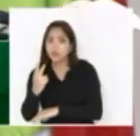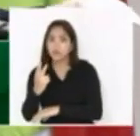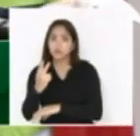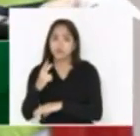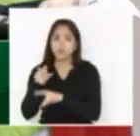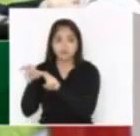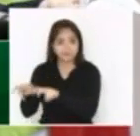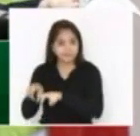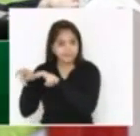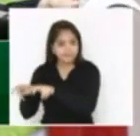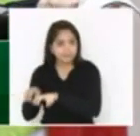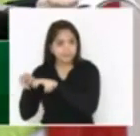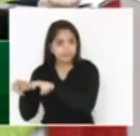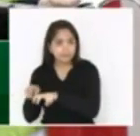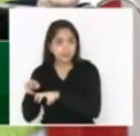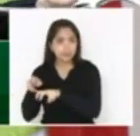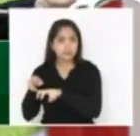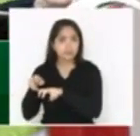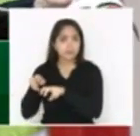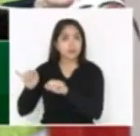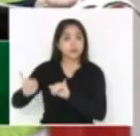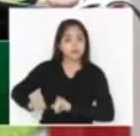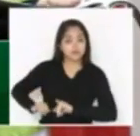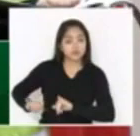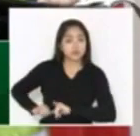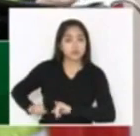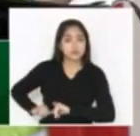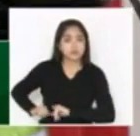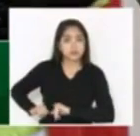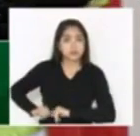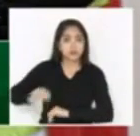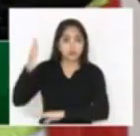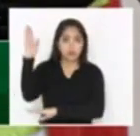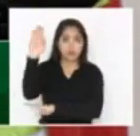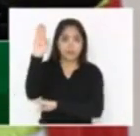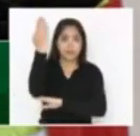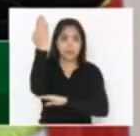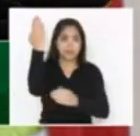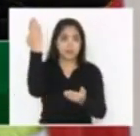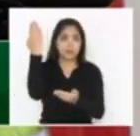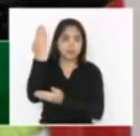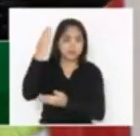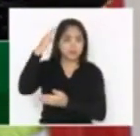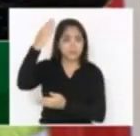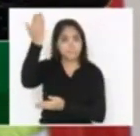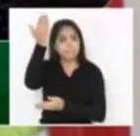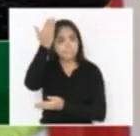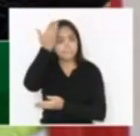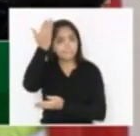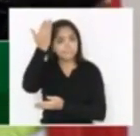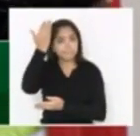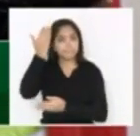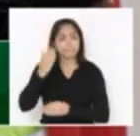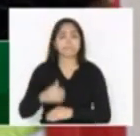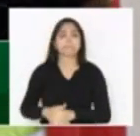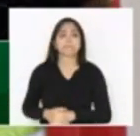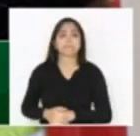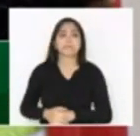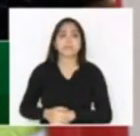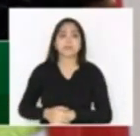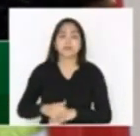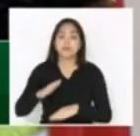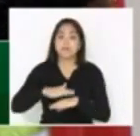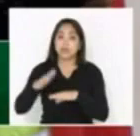Scheibert foi atacada com um pedaço de lenha que lhe rasgou a testa. Mas maior da